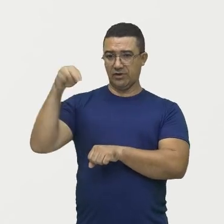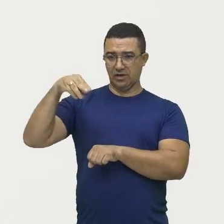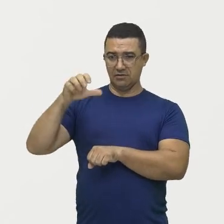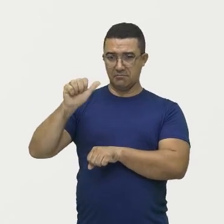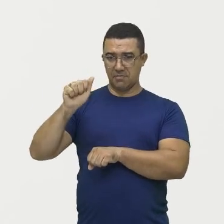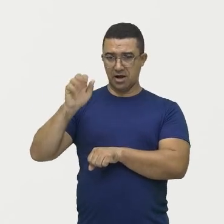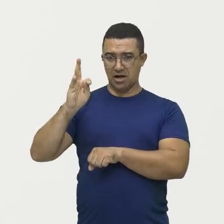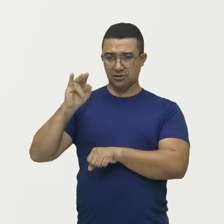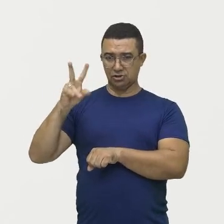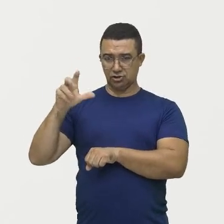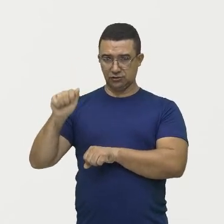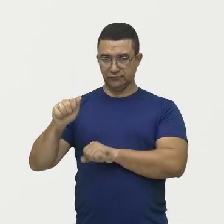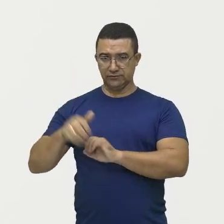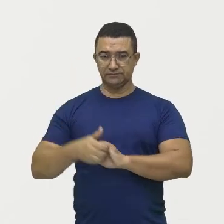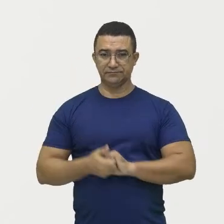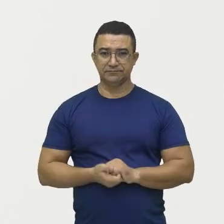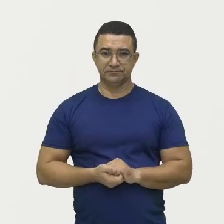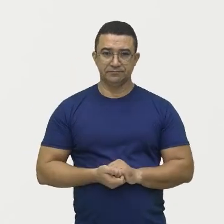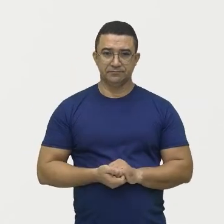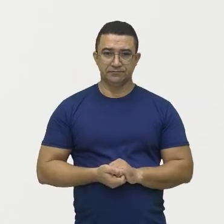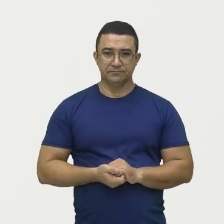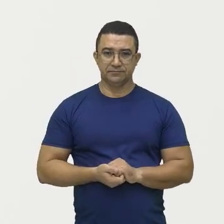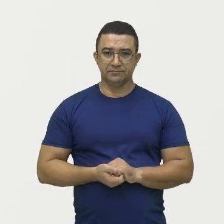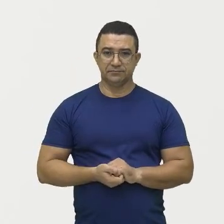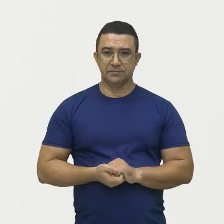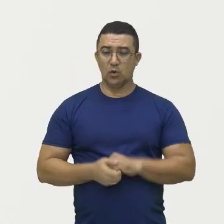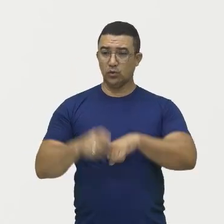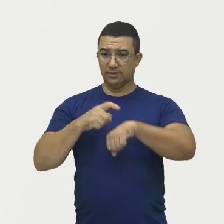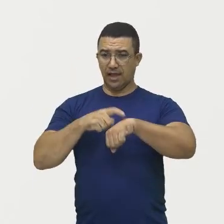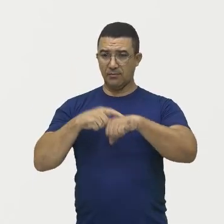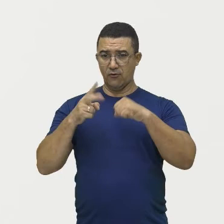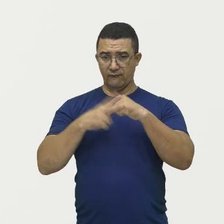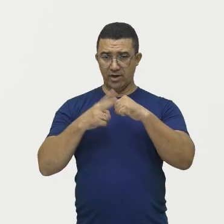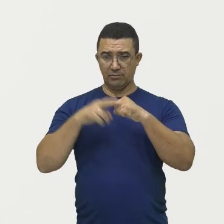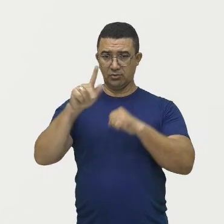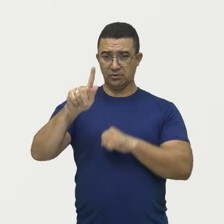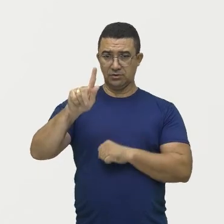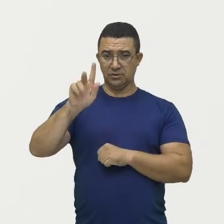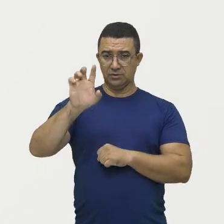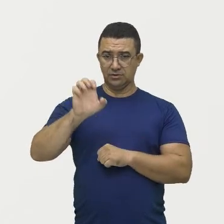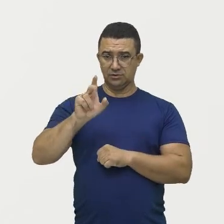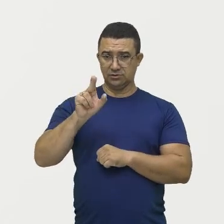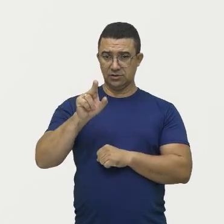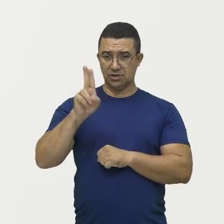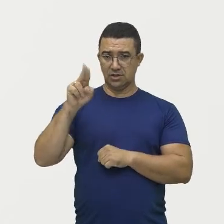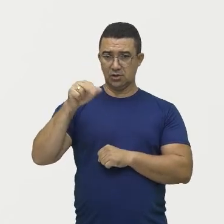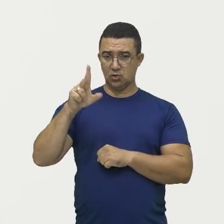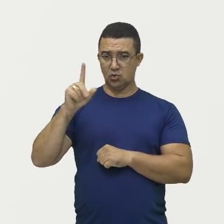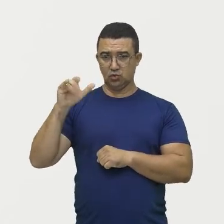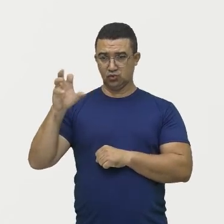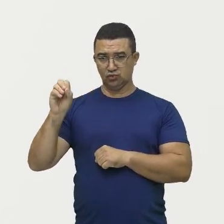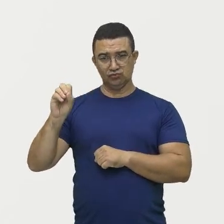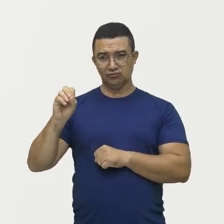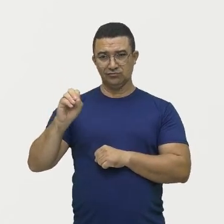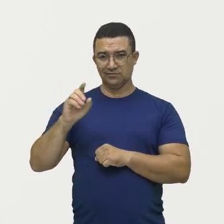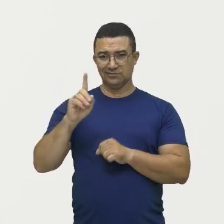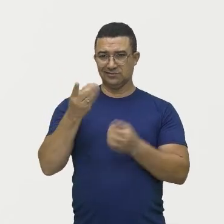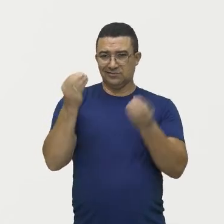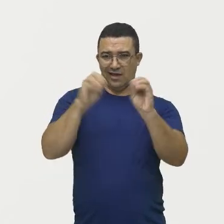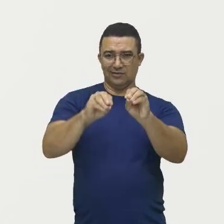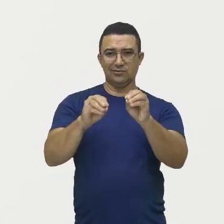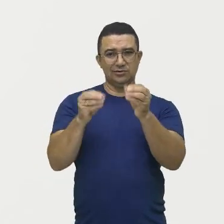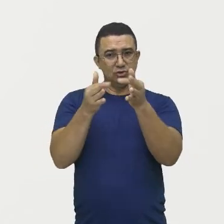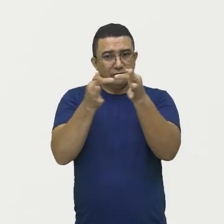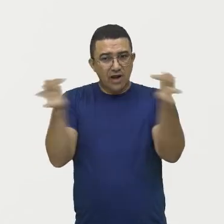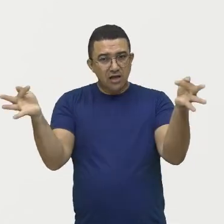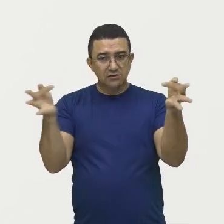gerúndio, não, gerúndio ele não entra nas frases com o should, tá? E muito menos o ponto de